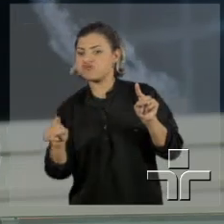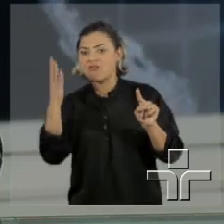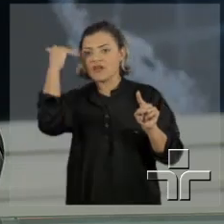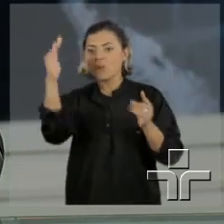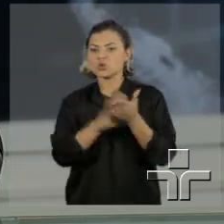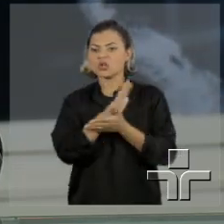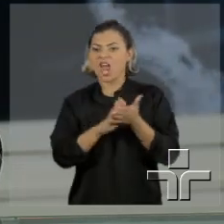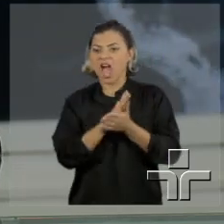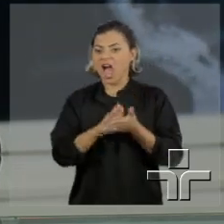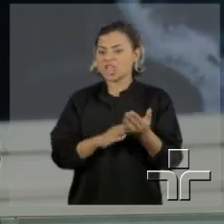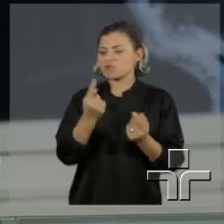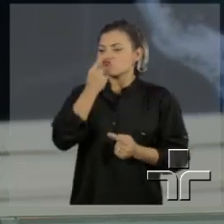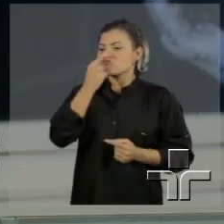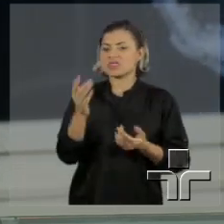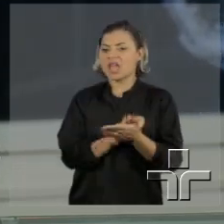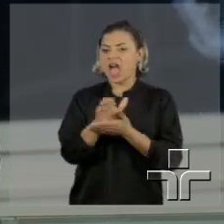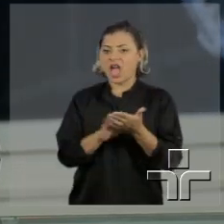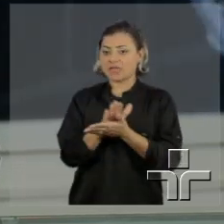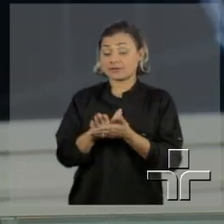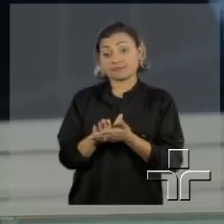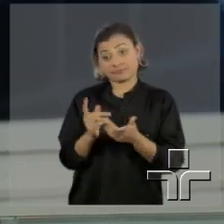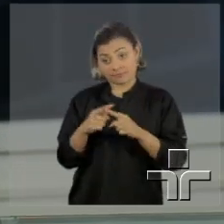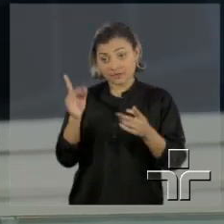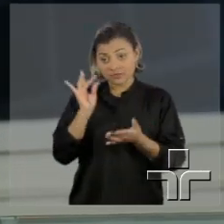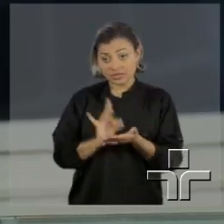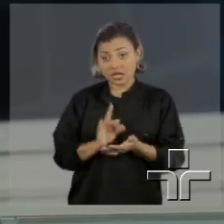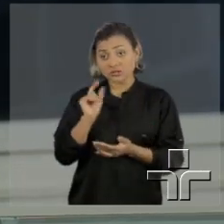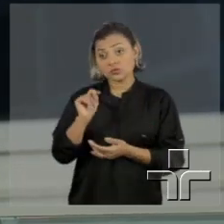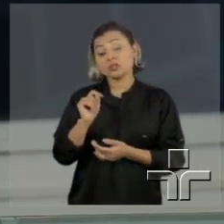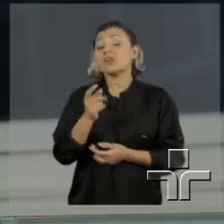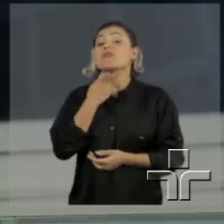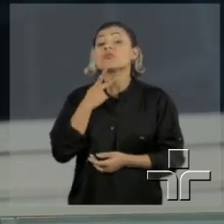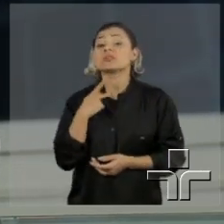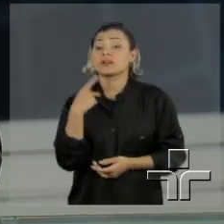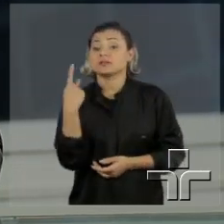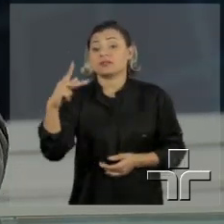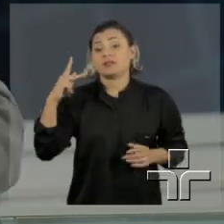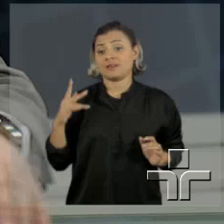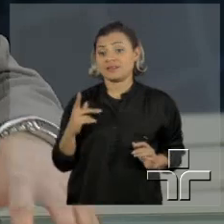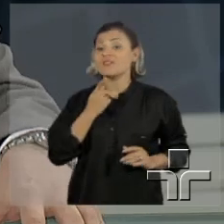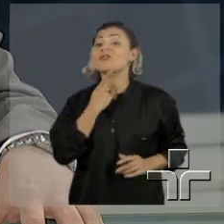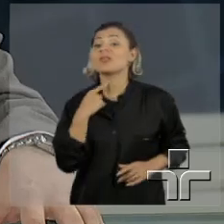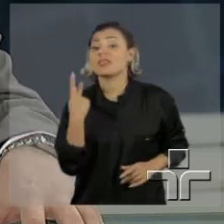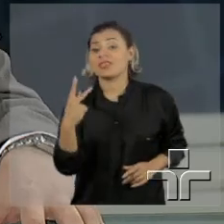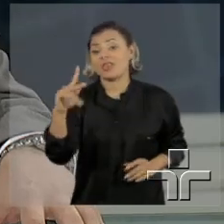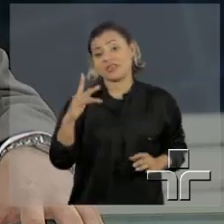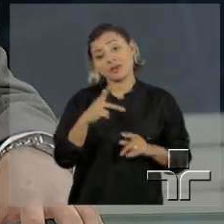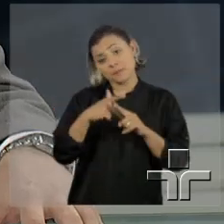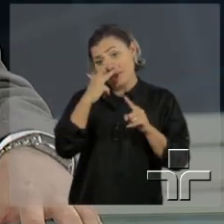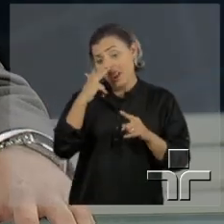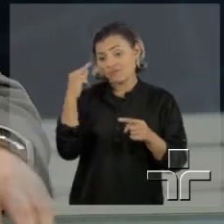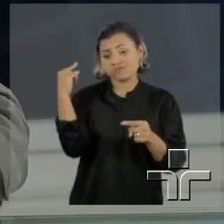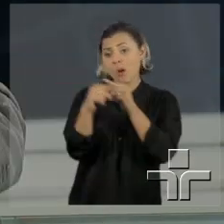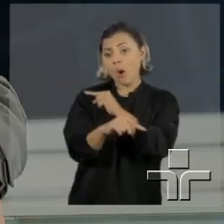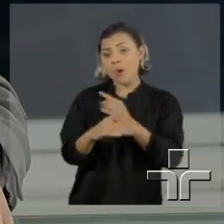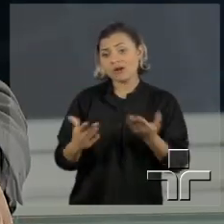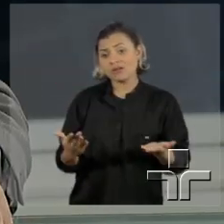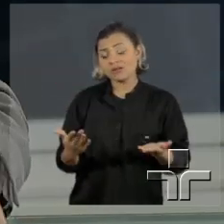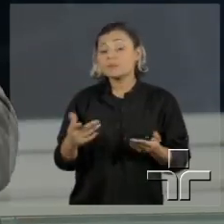não correspondem com a realidade. A realidade só dá certo quando é aquele que ele quer, a realidade que ele quer. E de outro lado, ele transita